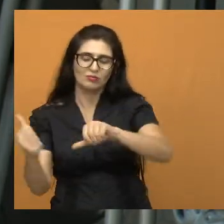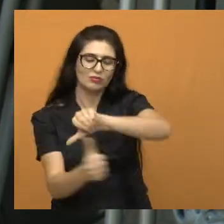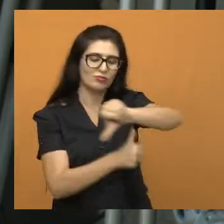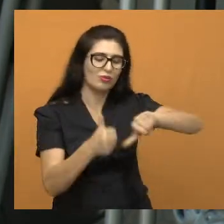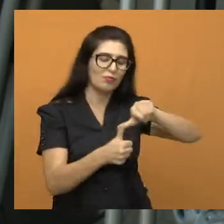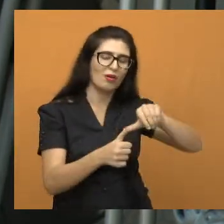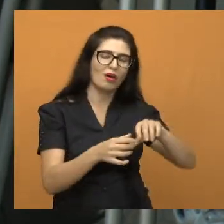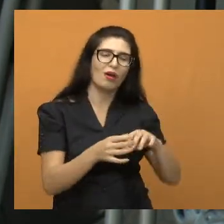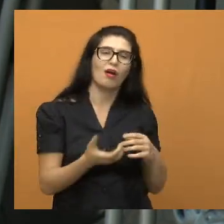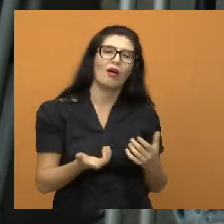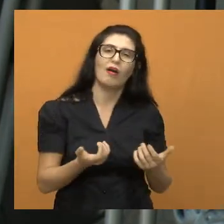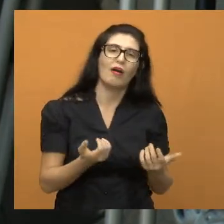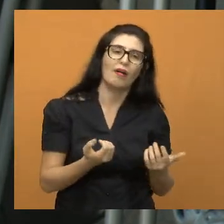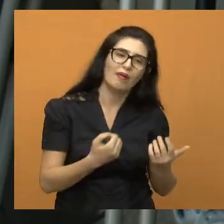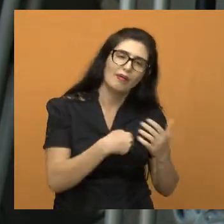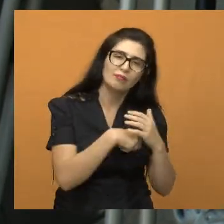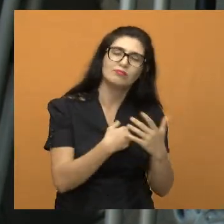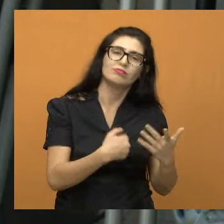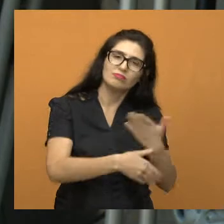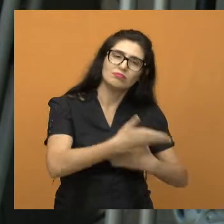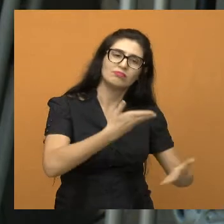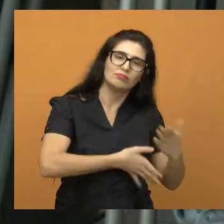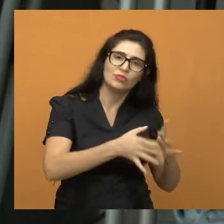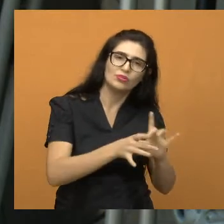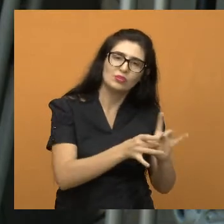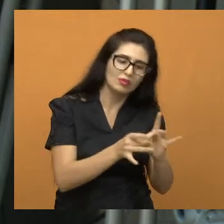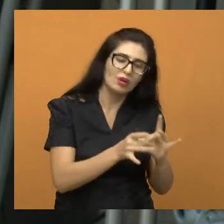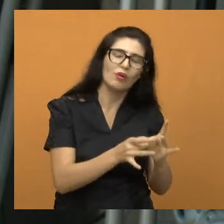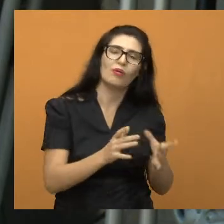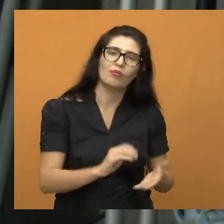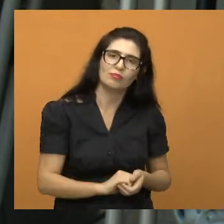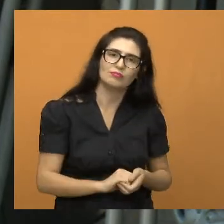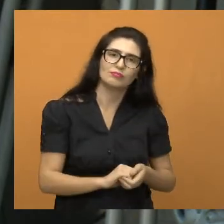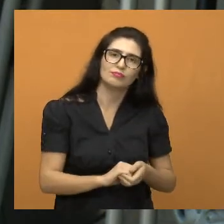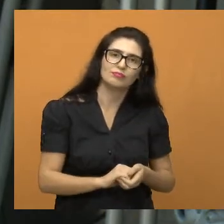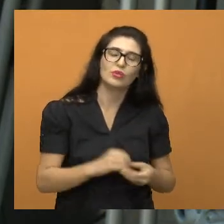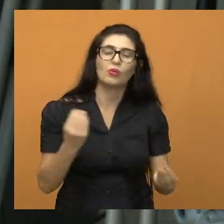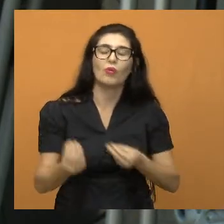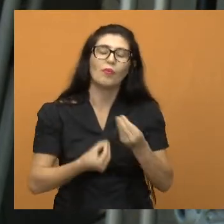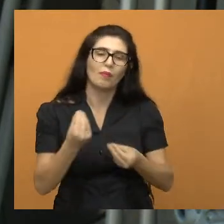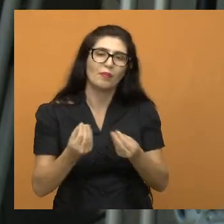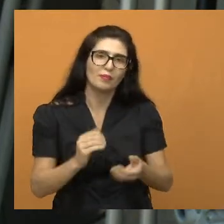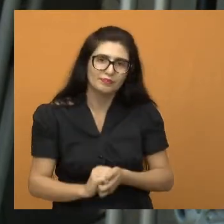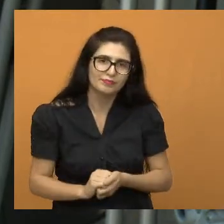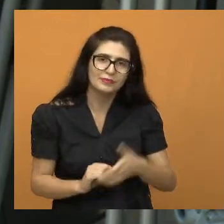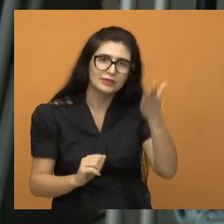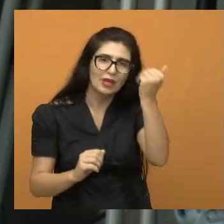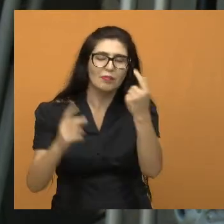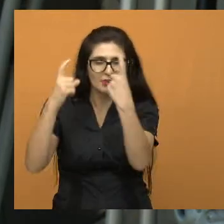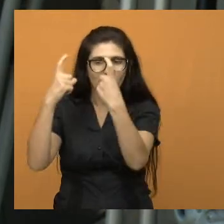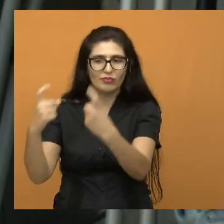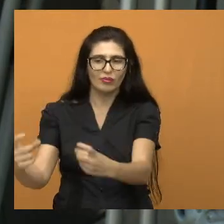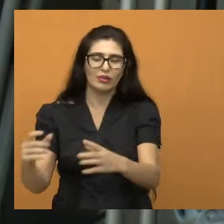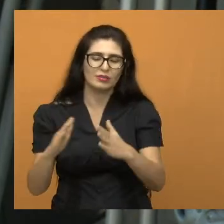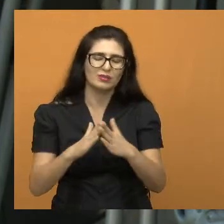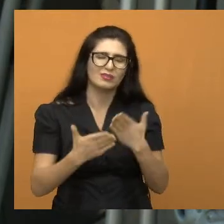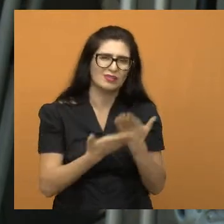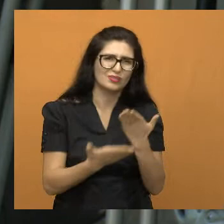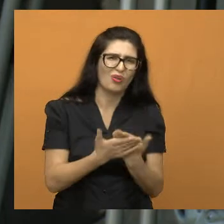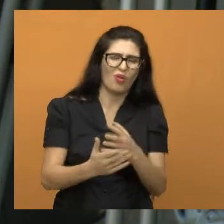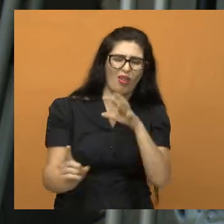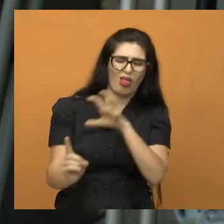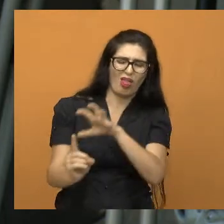vez mais, né, a violência tem entrado nas nossas escolas e nós sabemos que a violência na escola ela é